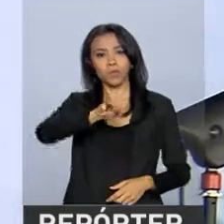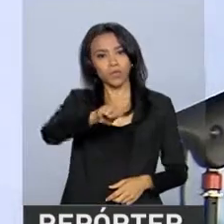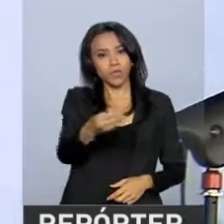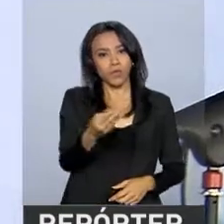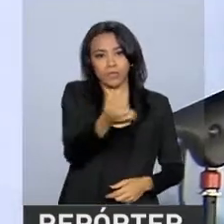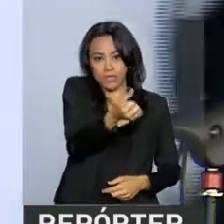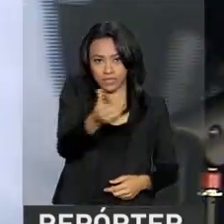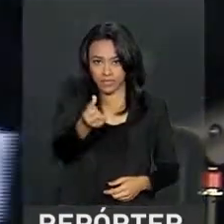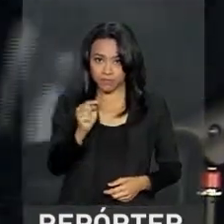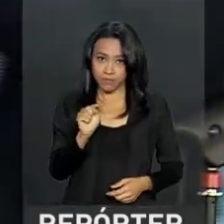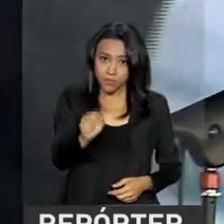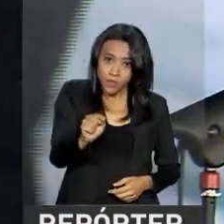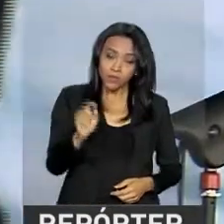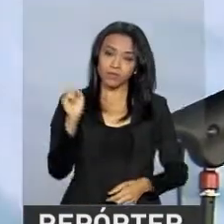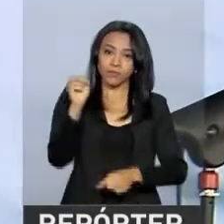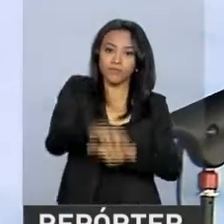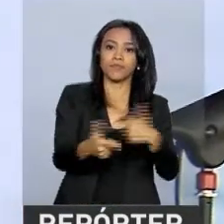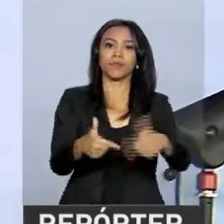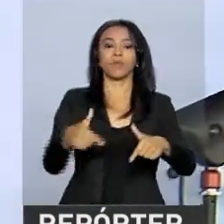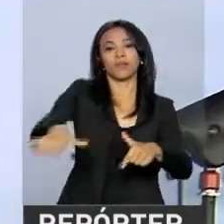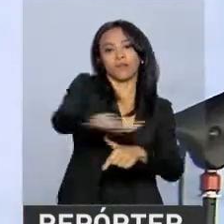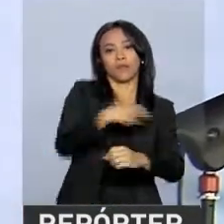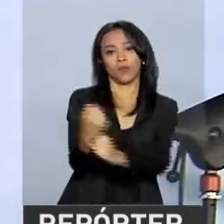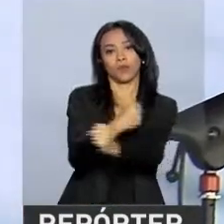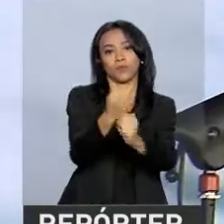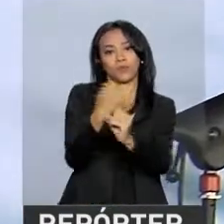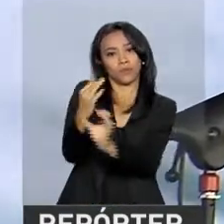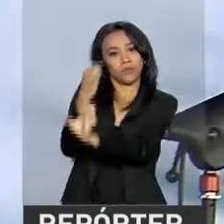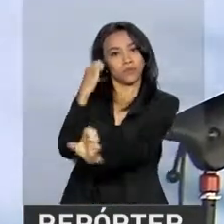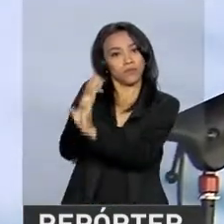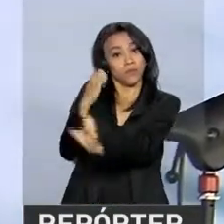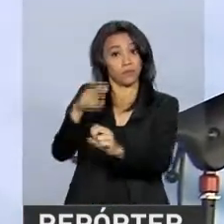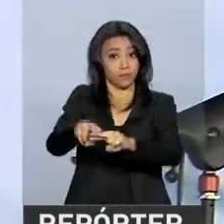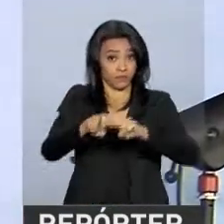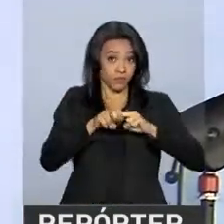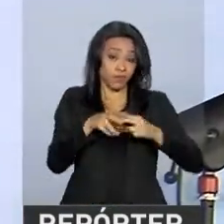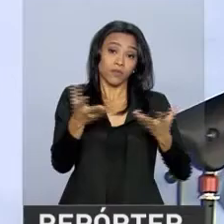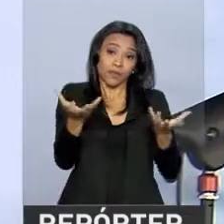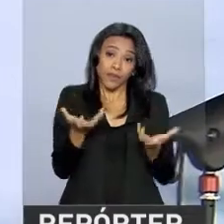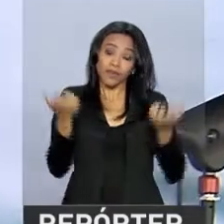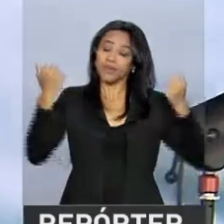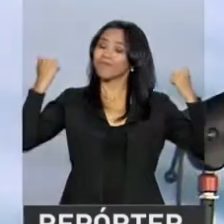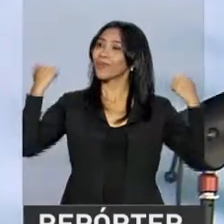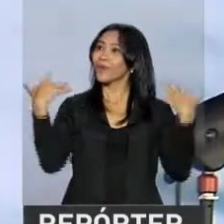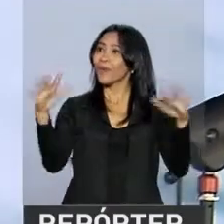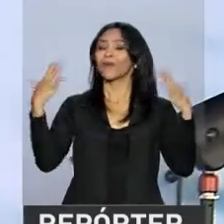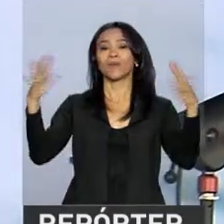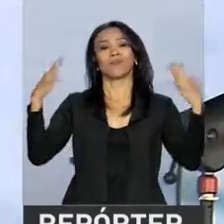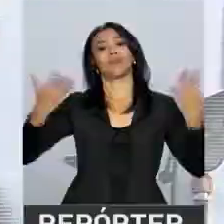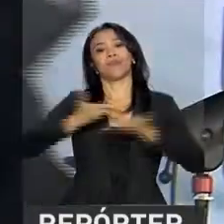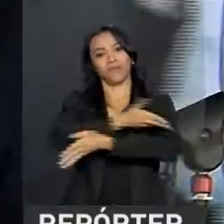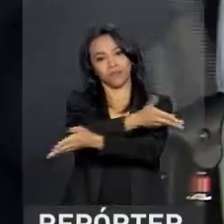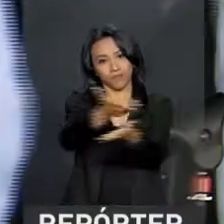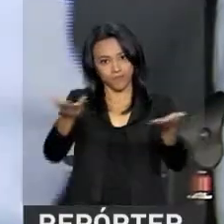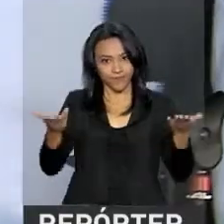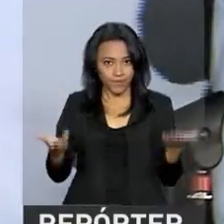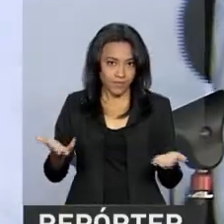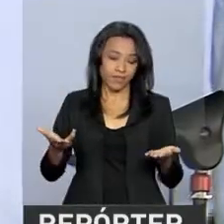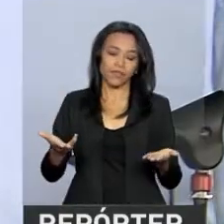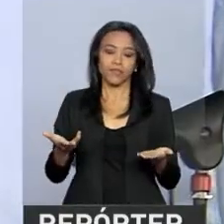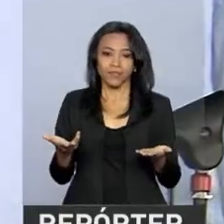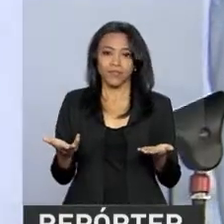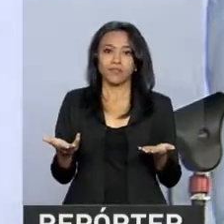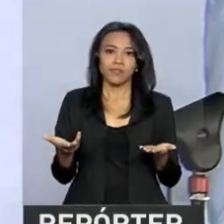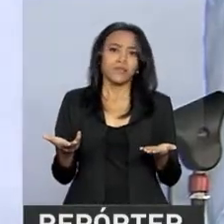cem mil empregos na construção civil por isso eu quero comemorar com vocês todos que digamos